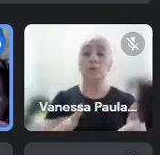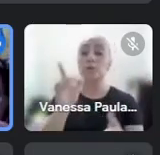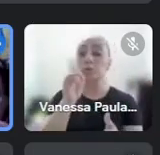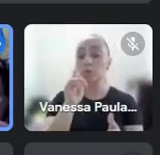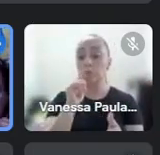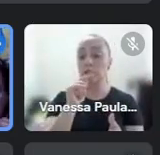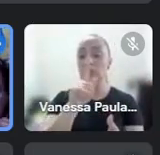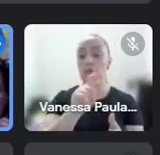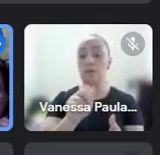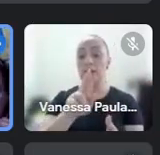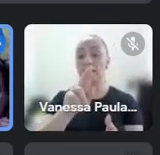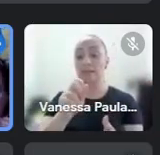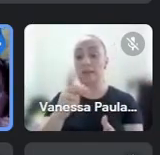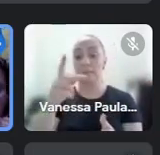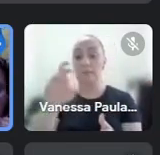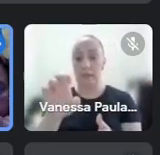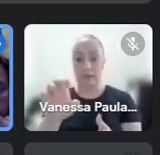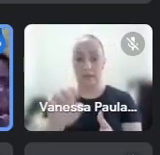Pode passar.